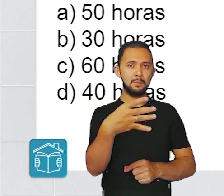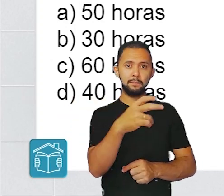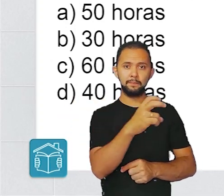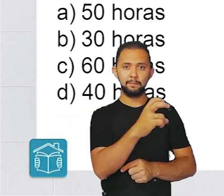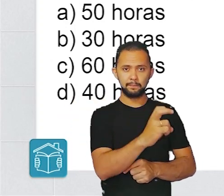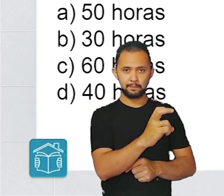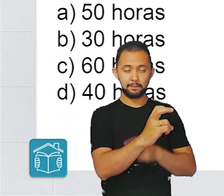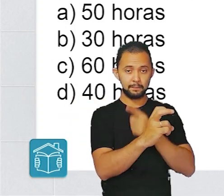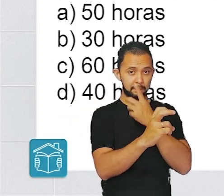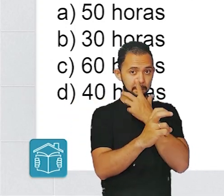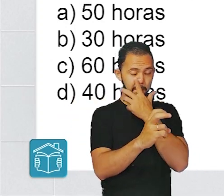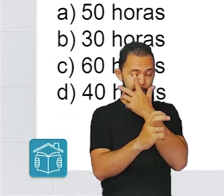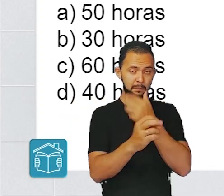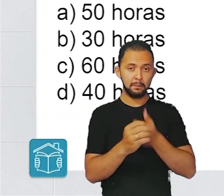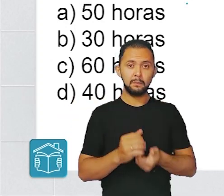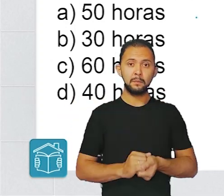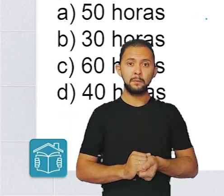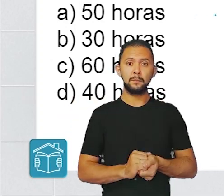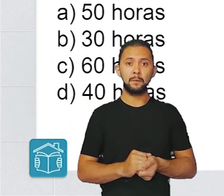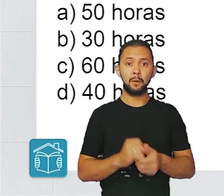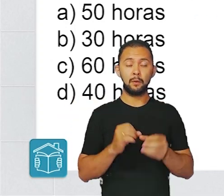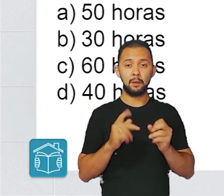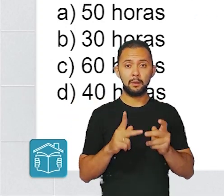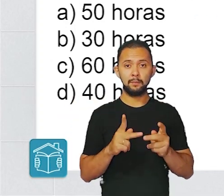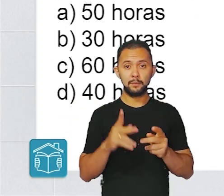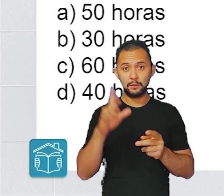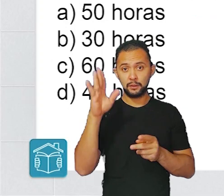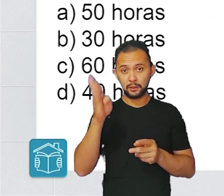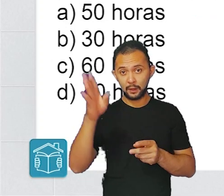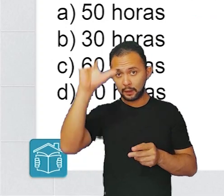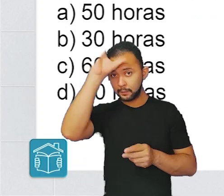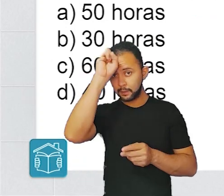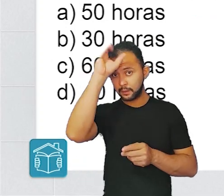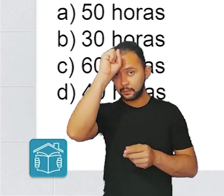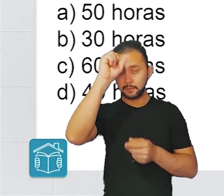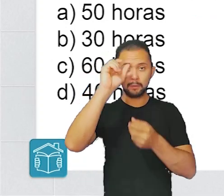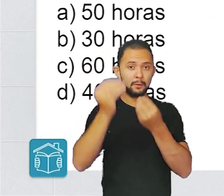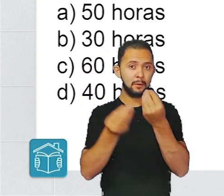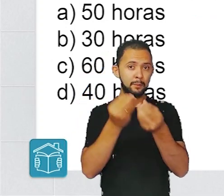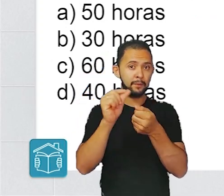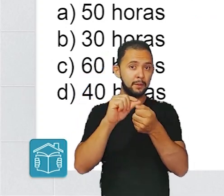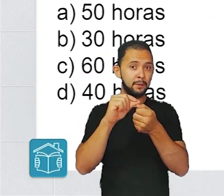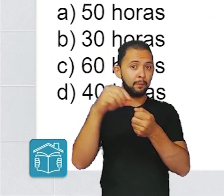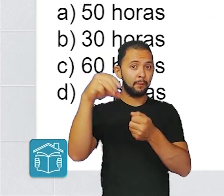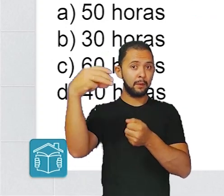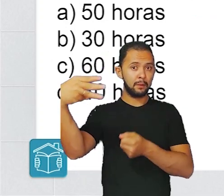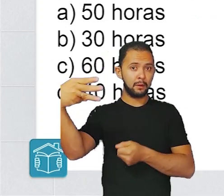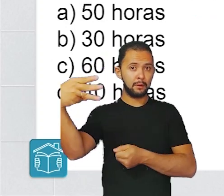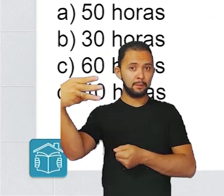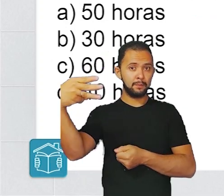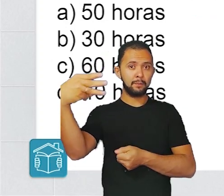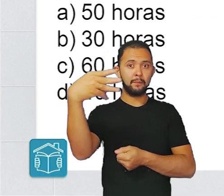calcular isso da forma como nós aprendemos. O que é que nós fazemos? Colocamos